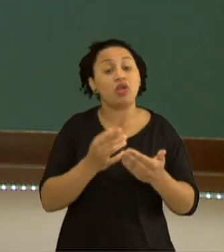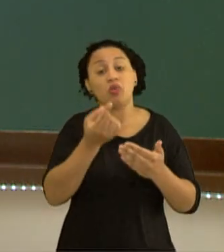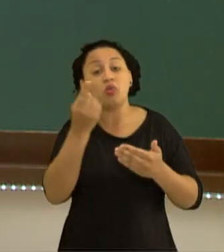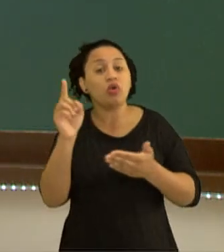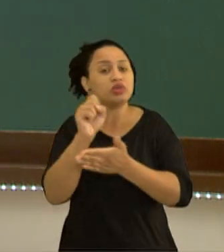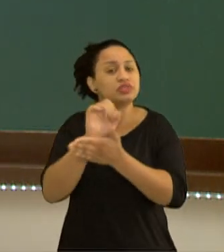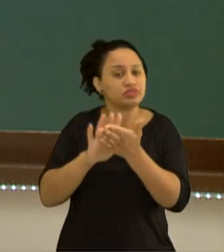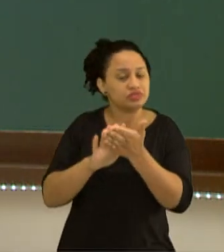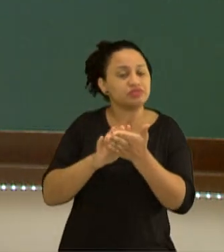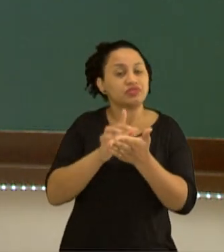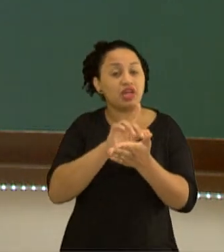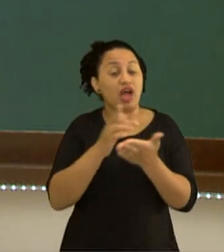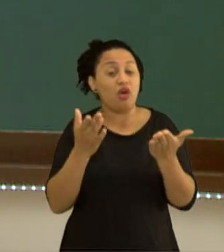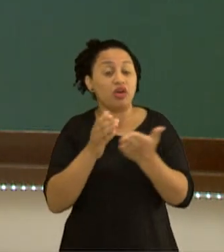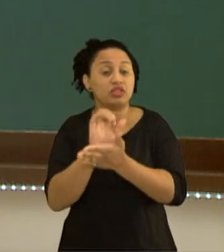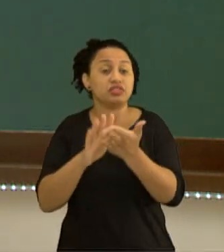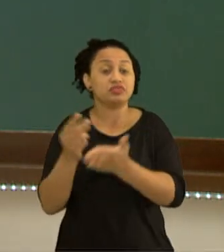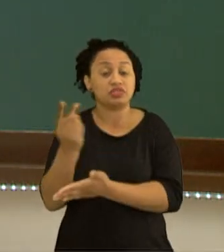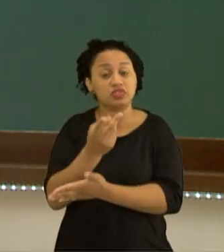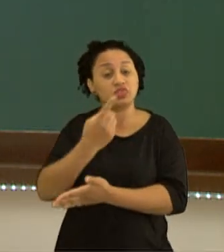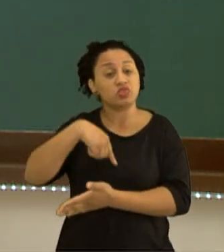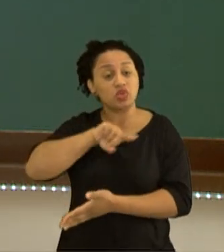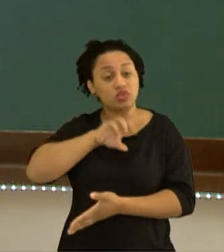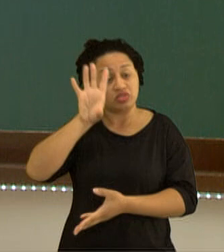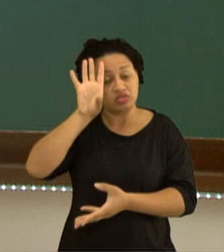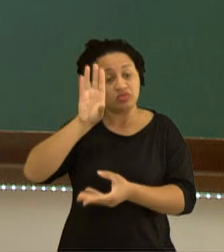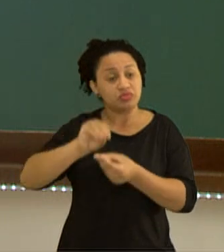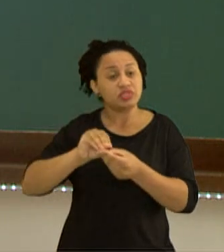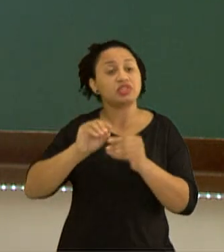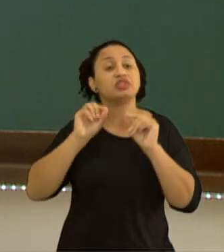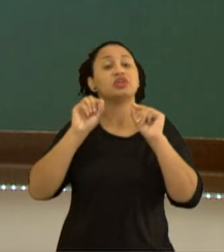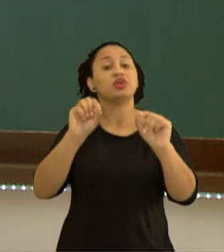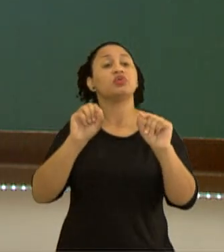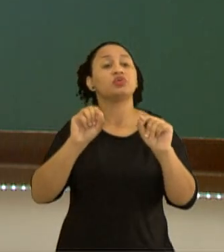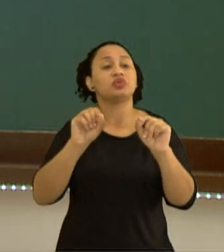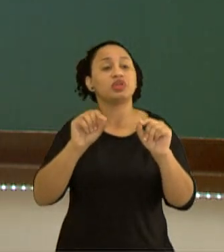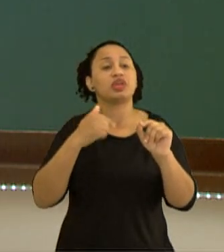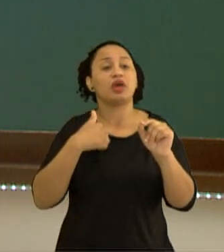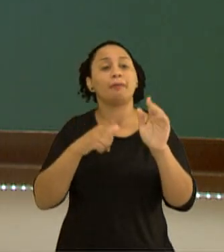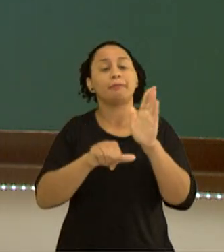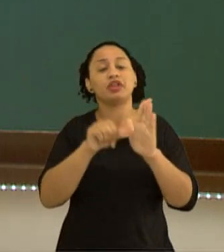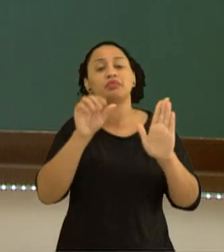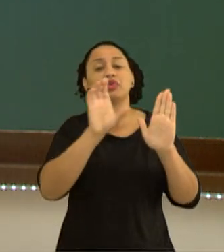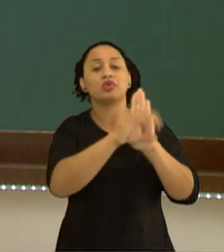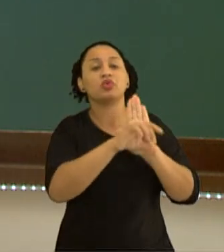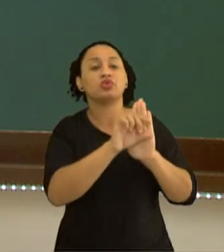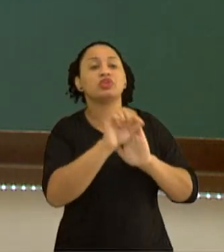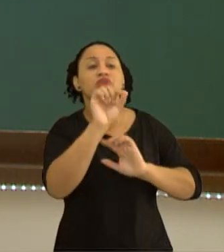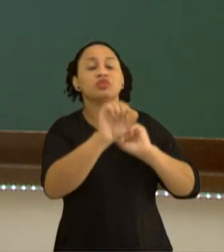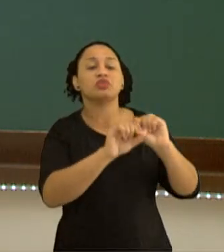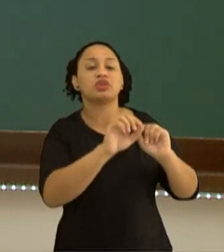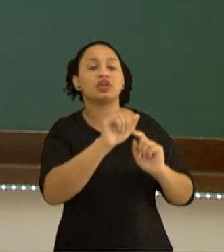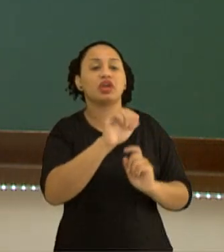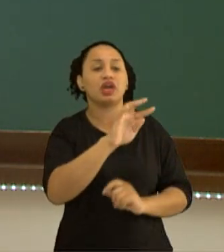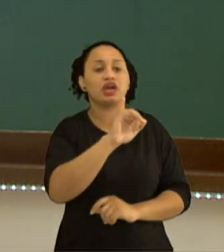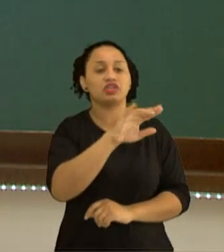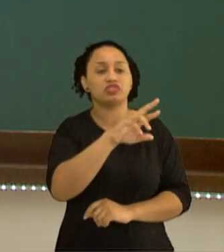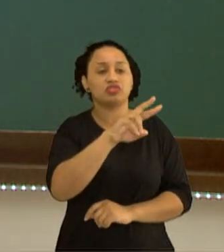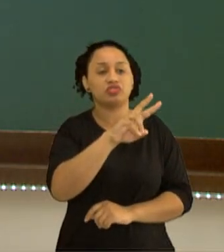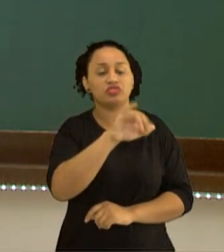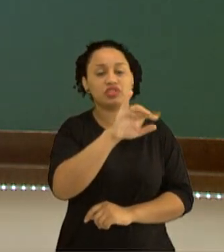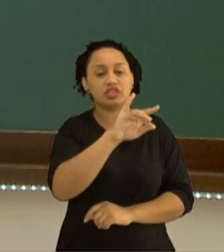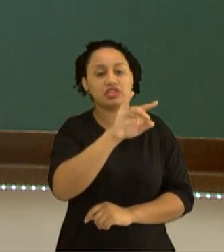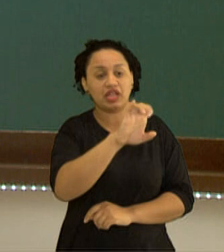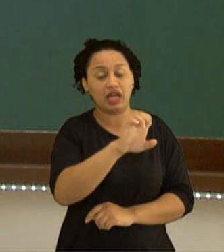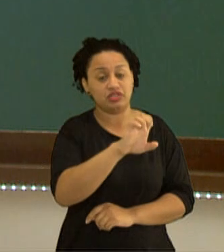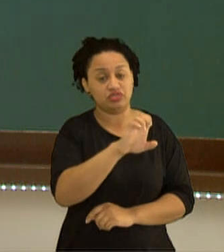no exercício 2, vamos entender o que é, o nosso primeiro conceito, que é atividade física. Então, vamos lá. Temos uma atividade